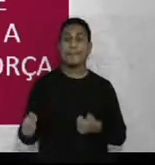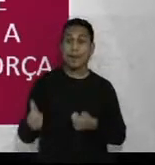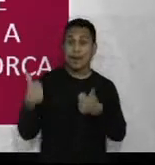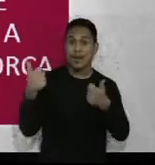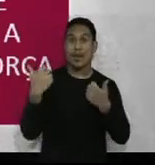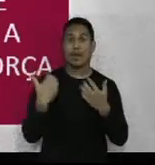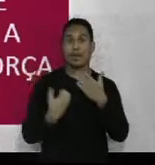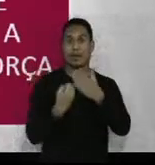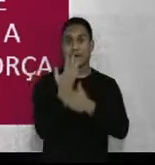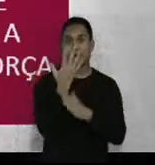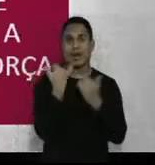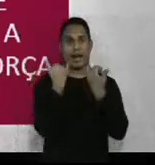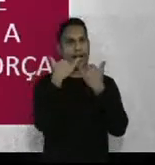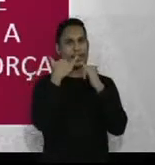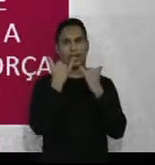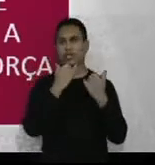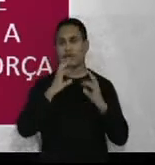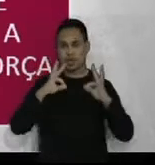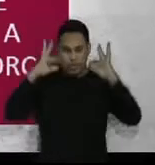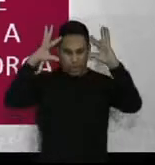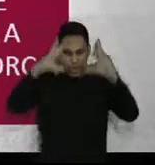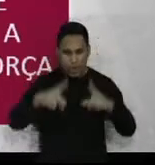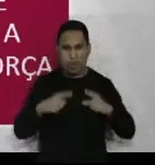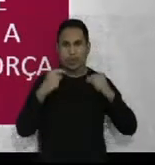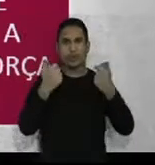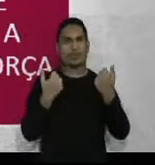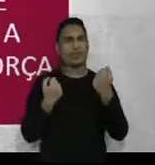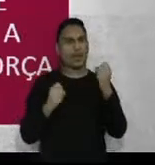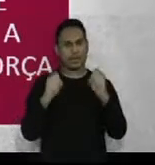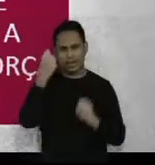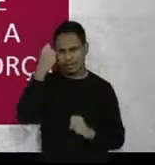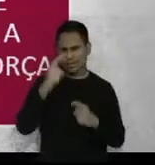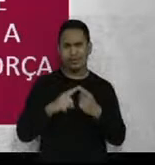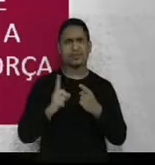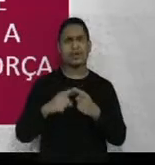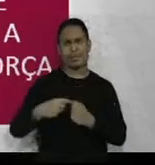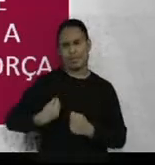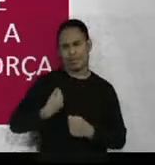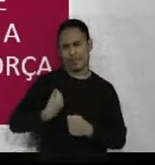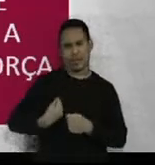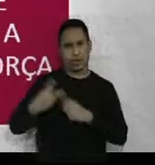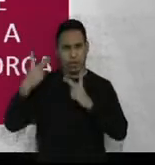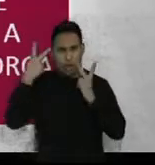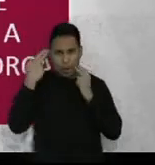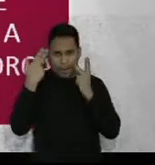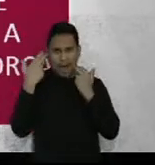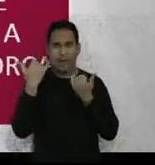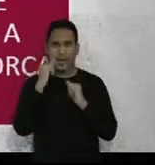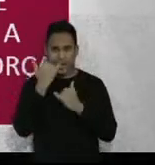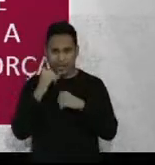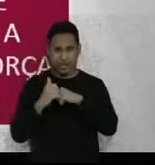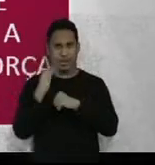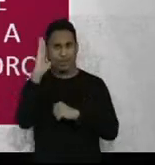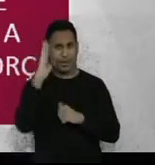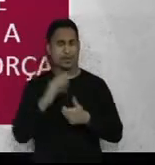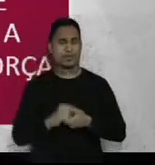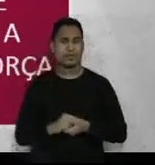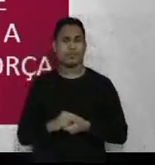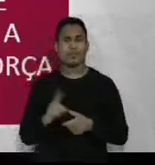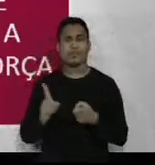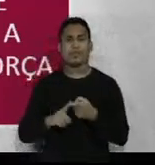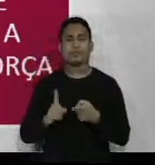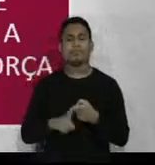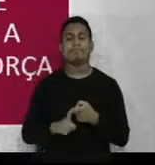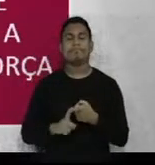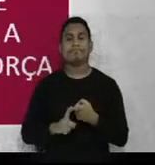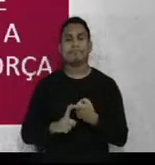o exercício, mas para a vida, né? Para ser uma pessoa com mais energia. Aprimoração das funções das fibras musculares tipo